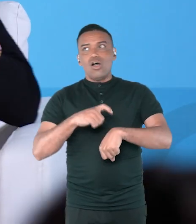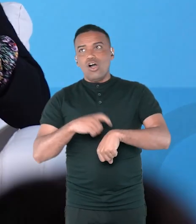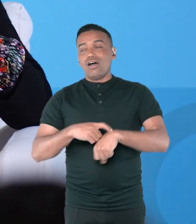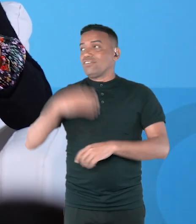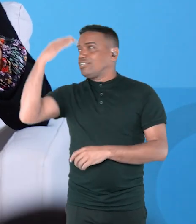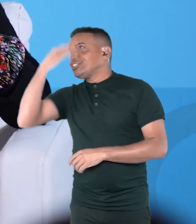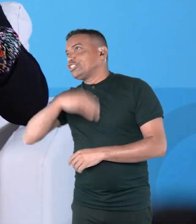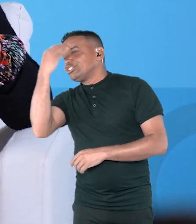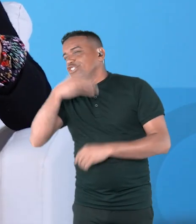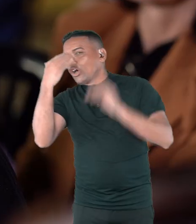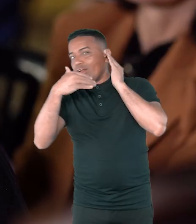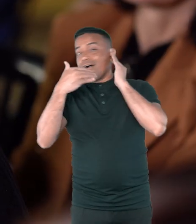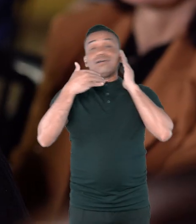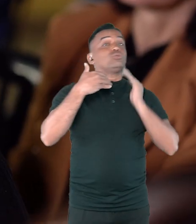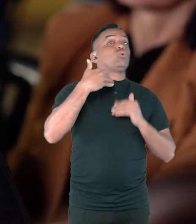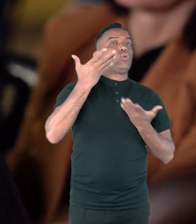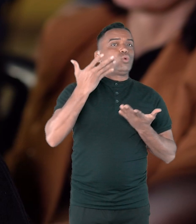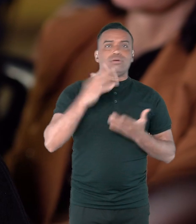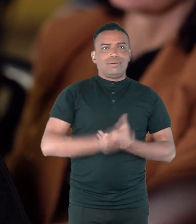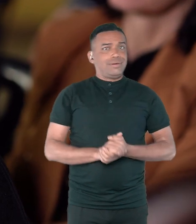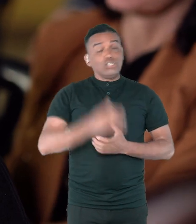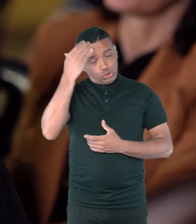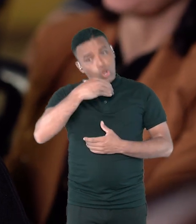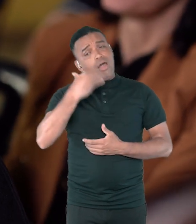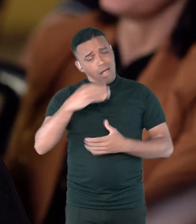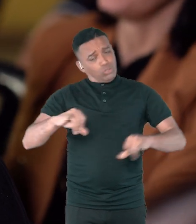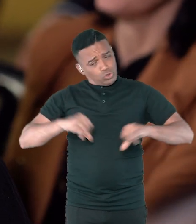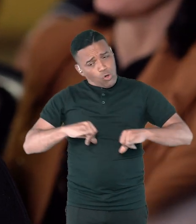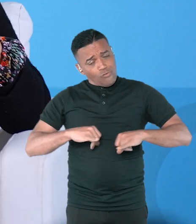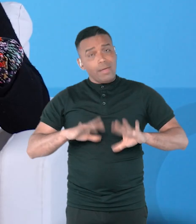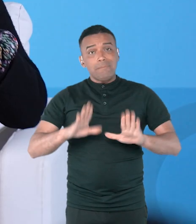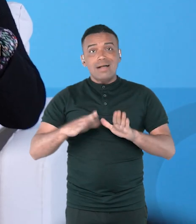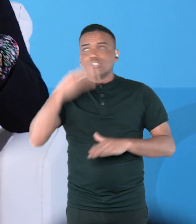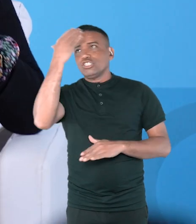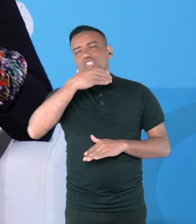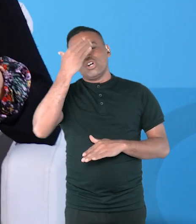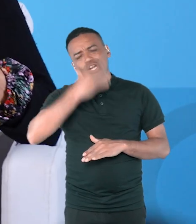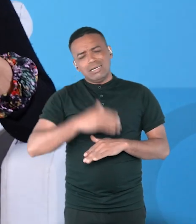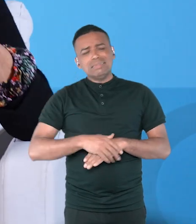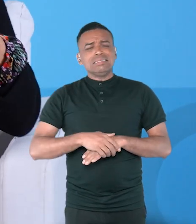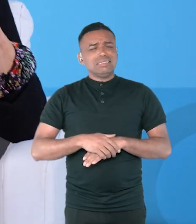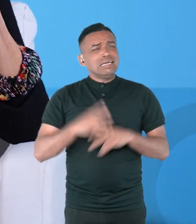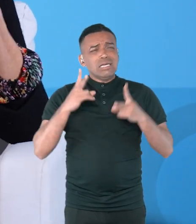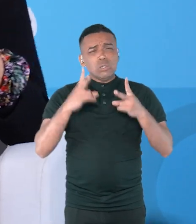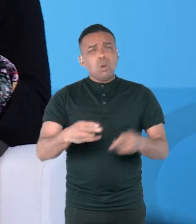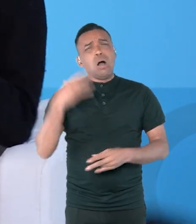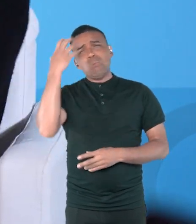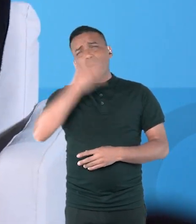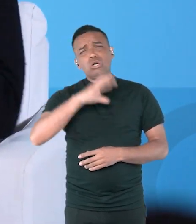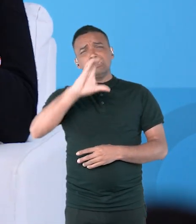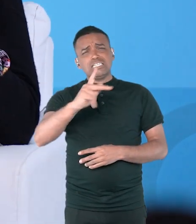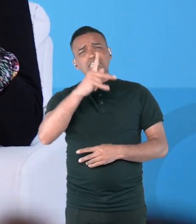Quando você está lá chorando... Um espectador sorri com a fala de Denise. Mas você está chorando e fala assim, é igual